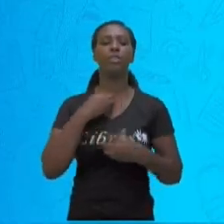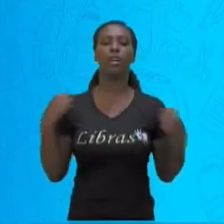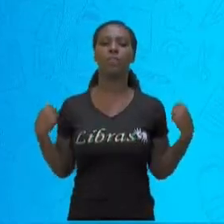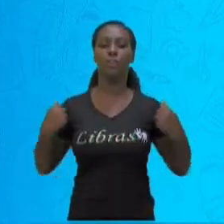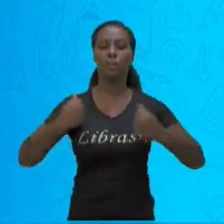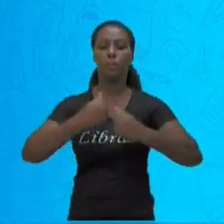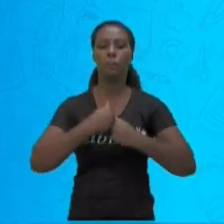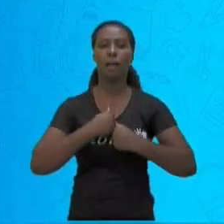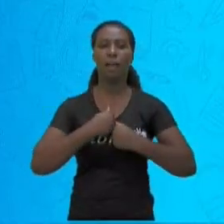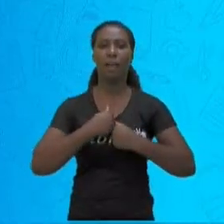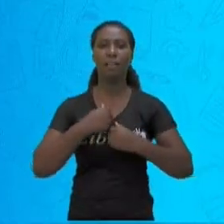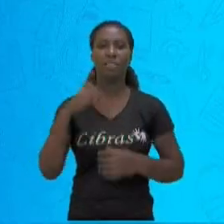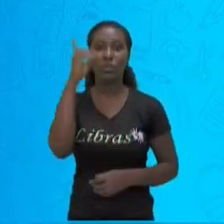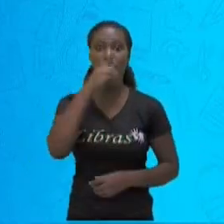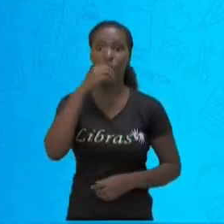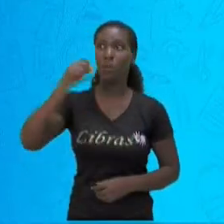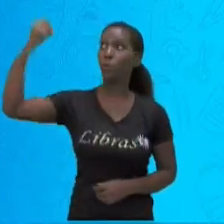eles.